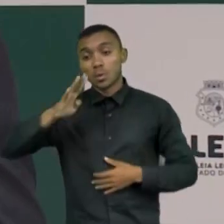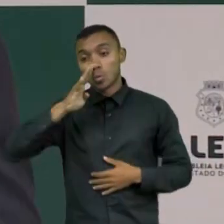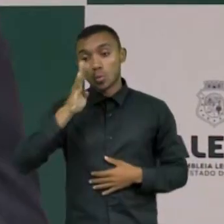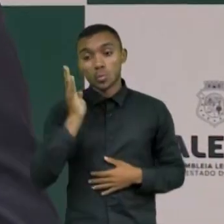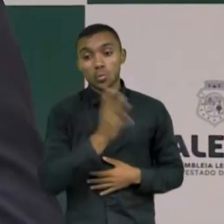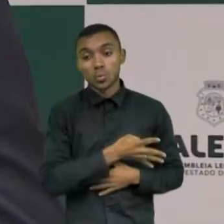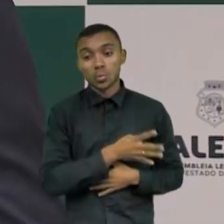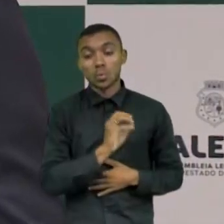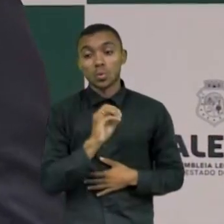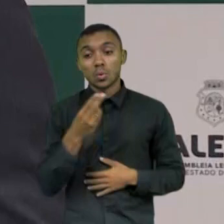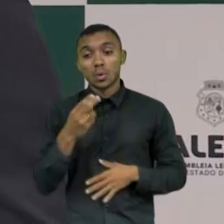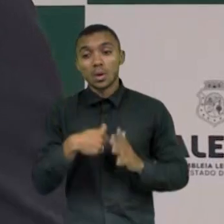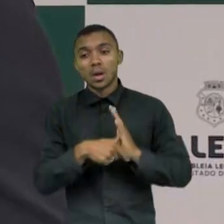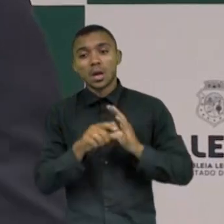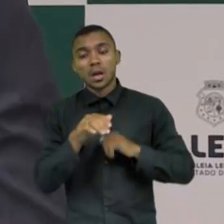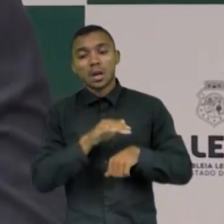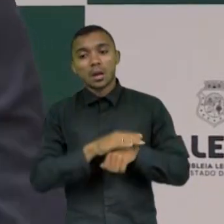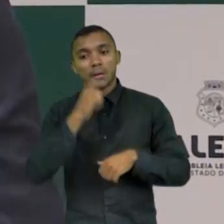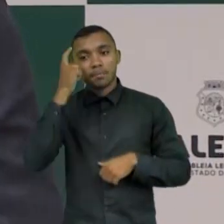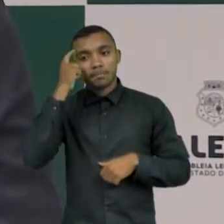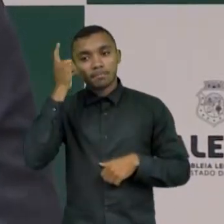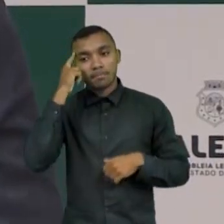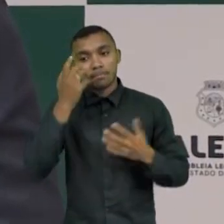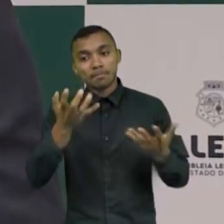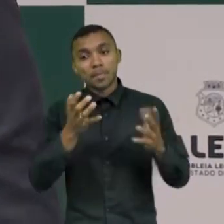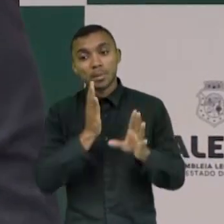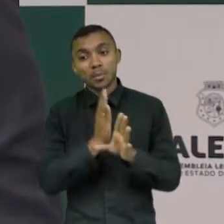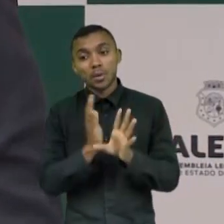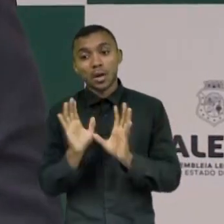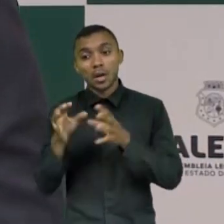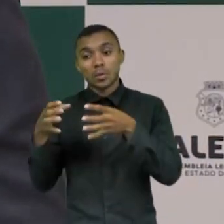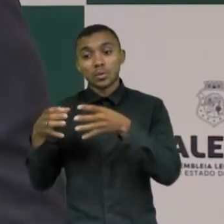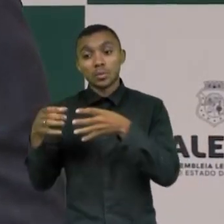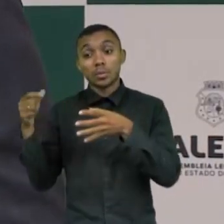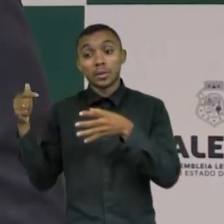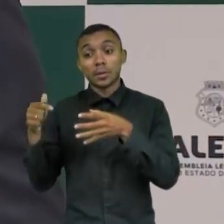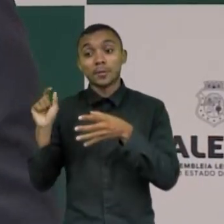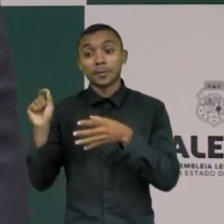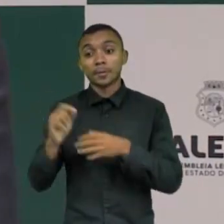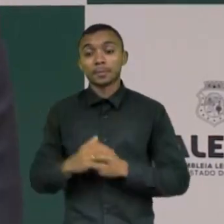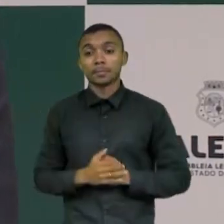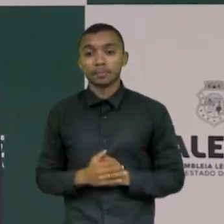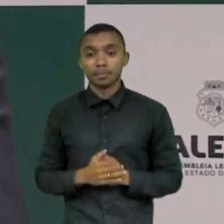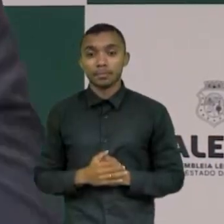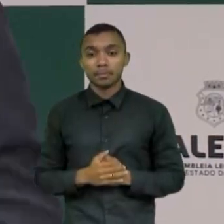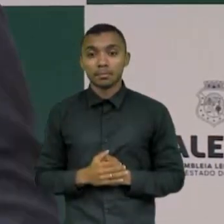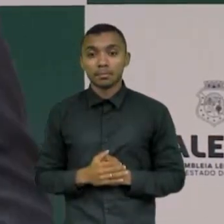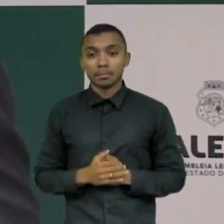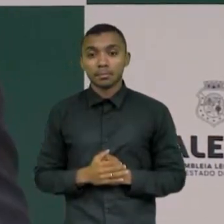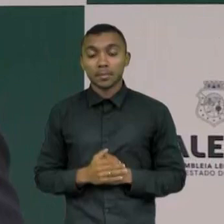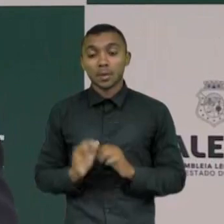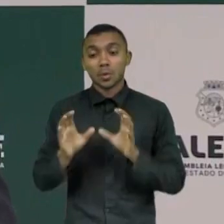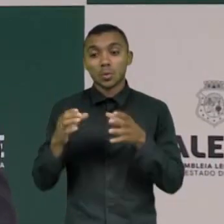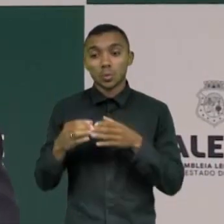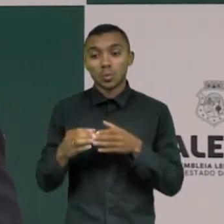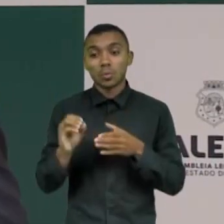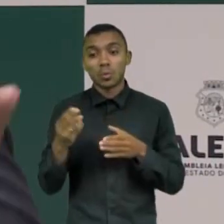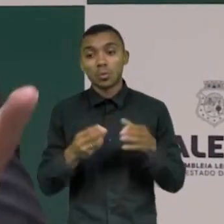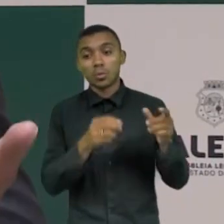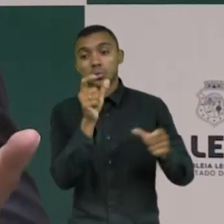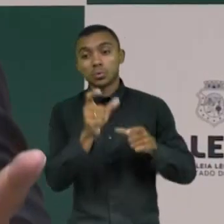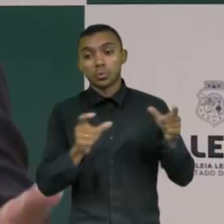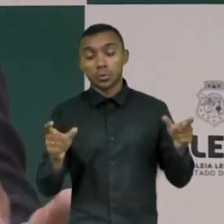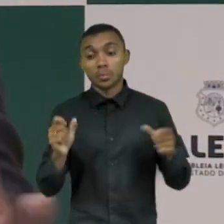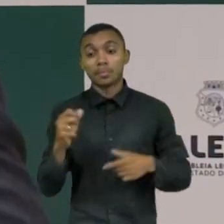uma decisão contrária a um grupo ligado a um candidato a presidente, de